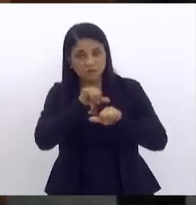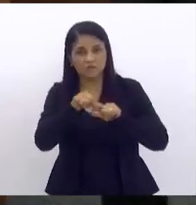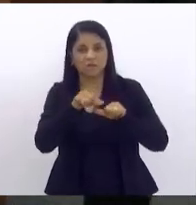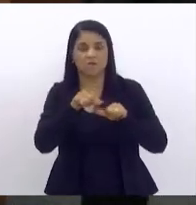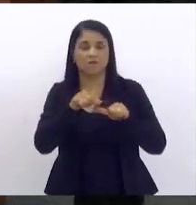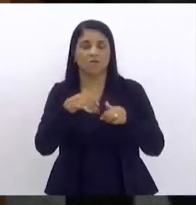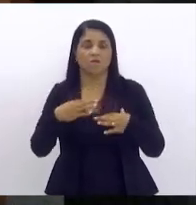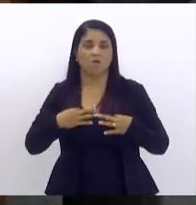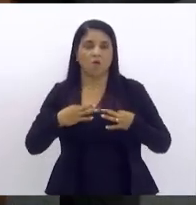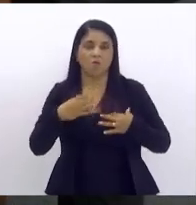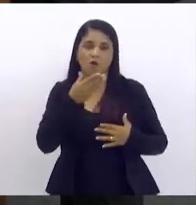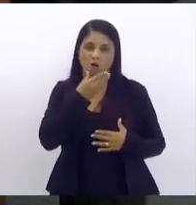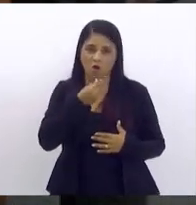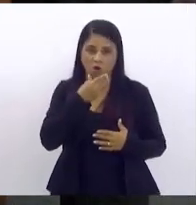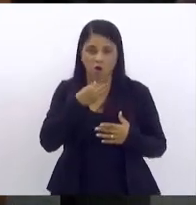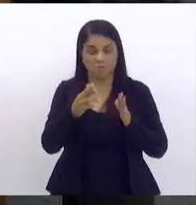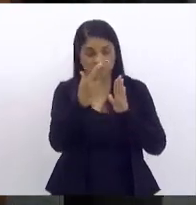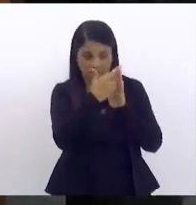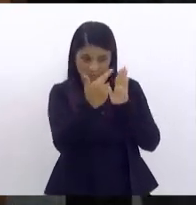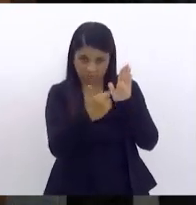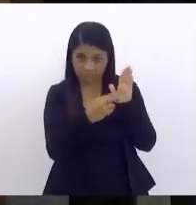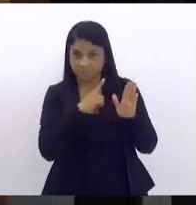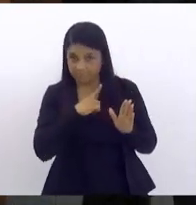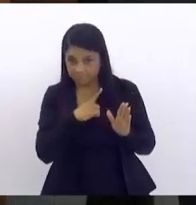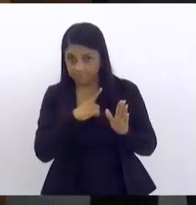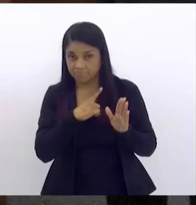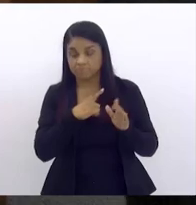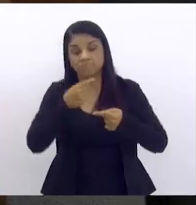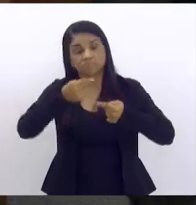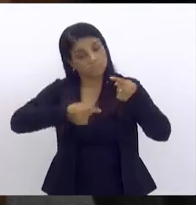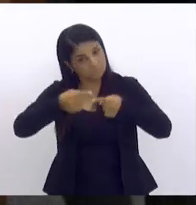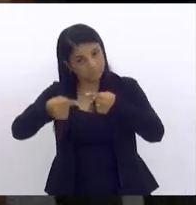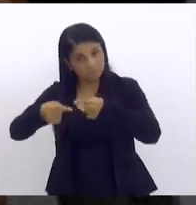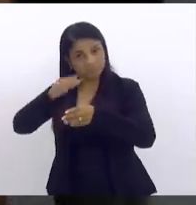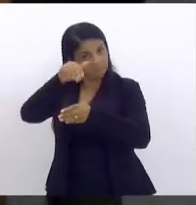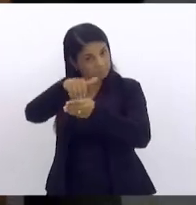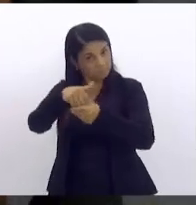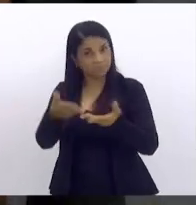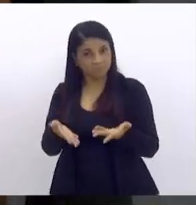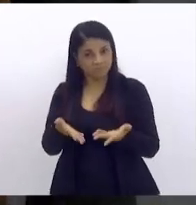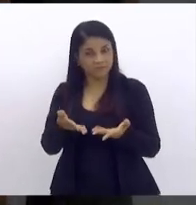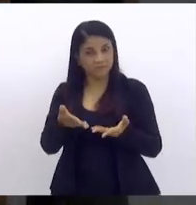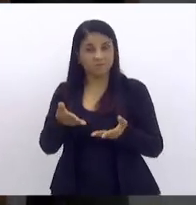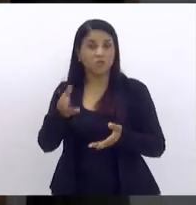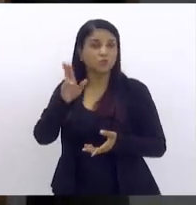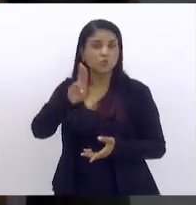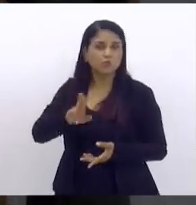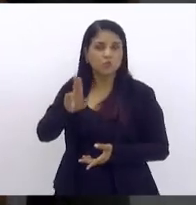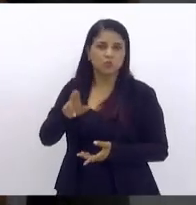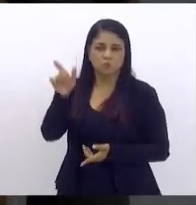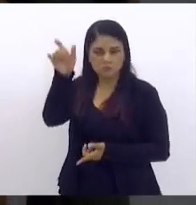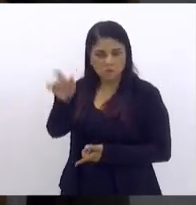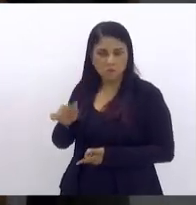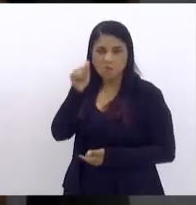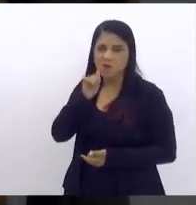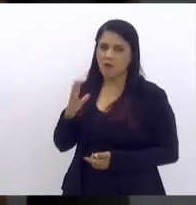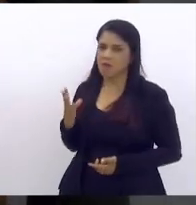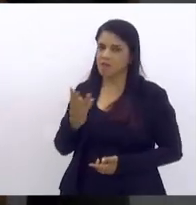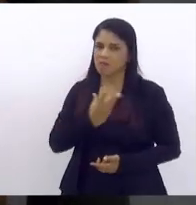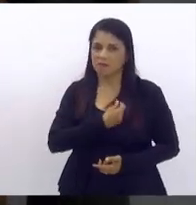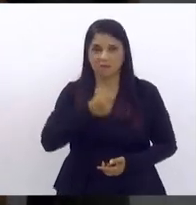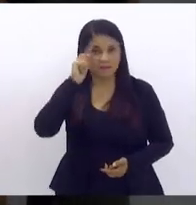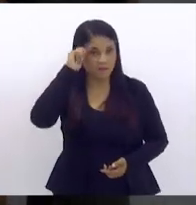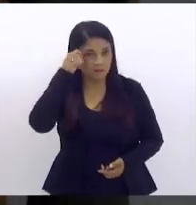pelos homens, que é prevista nos regimentos, que façam esse debate, mas que não utilizem uma mulher trans,